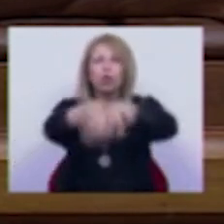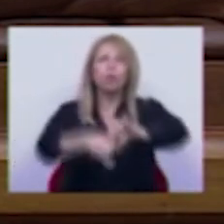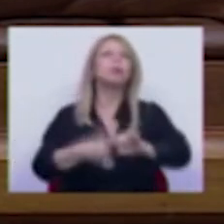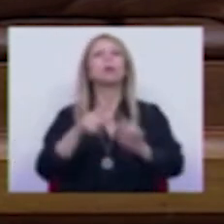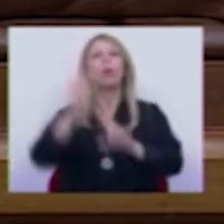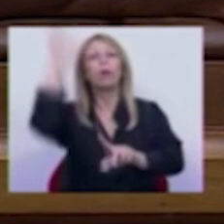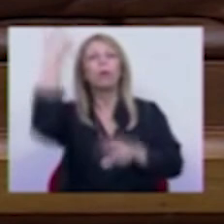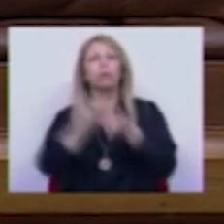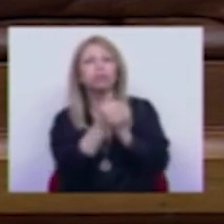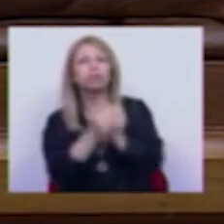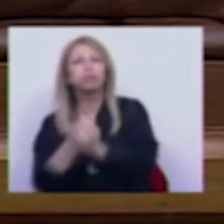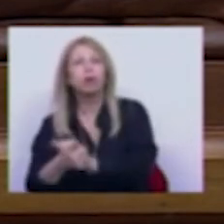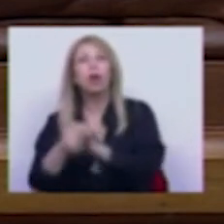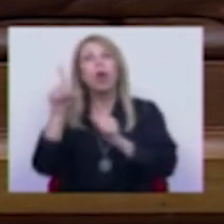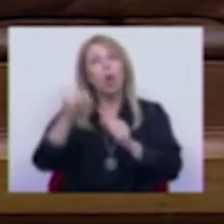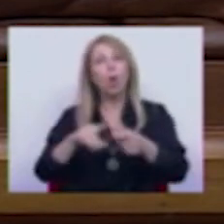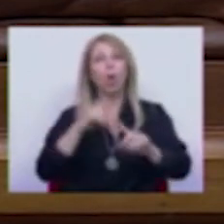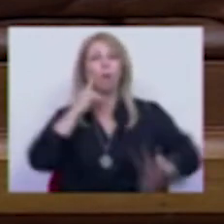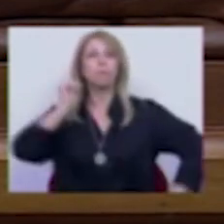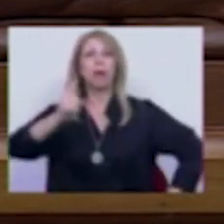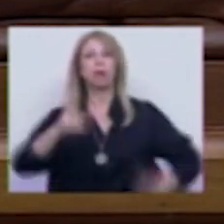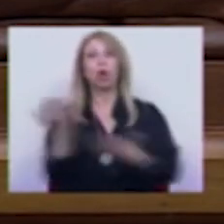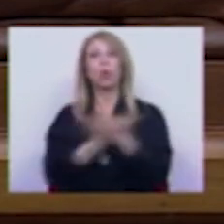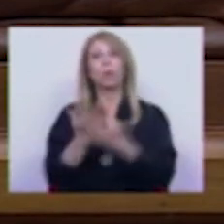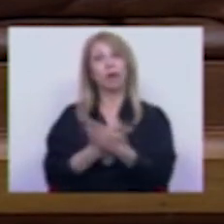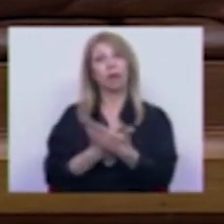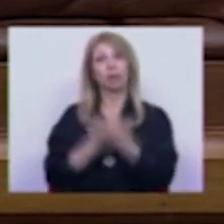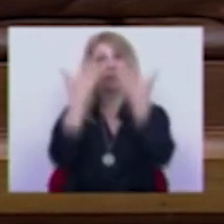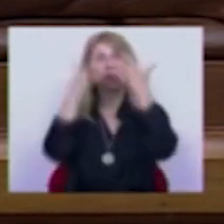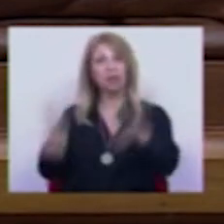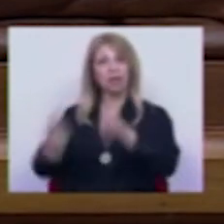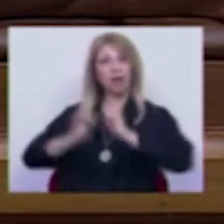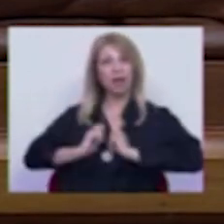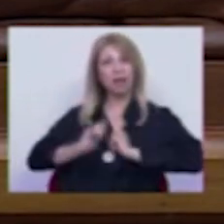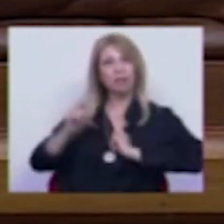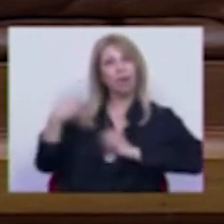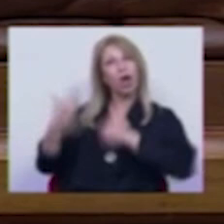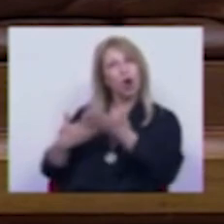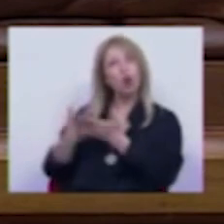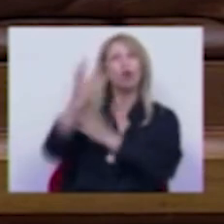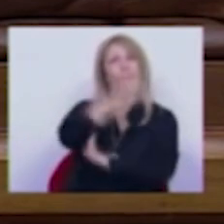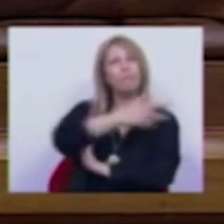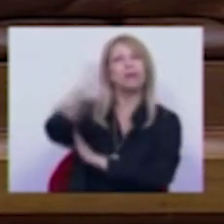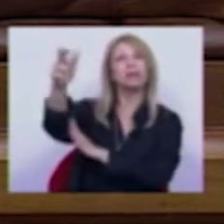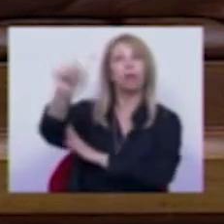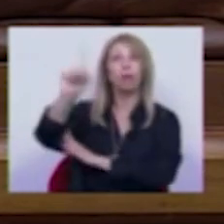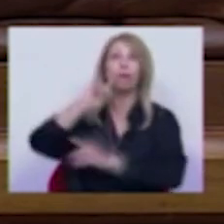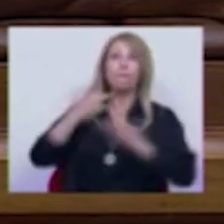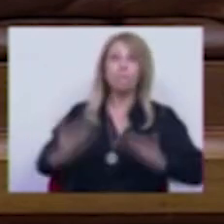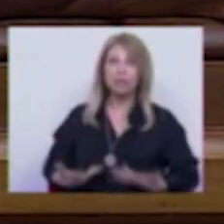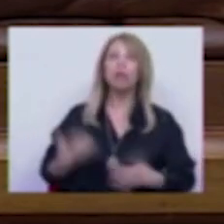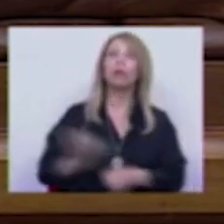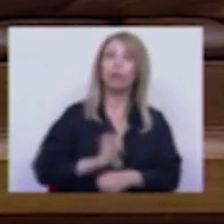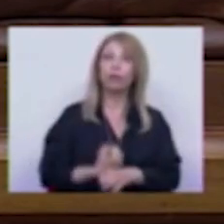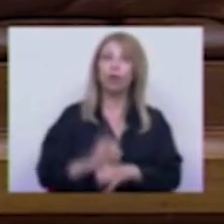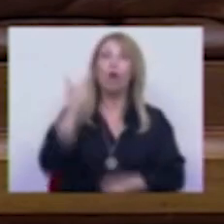despotismo do mercado. Não olhamos a democracia como uma herança a ser conservada, mas como uma tarefa para o presente. O futuro não há de